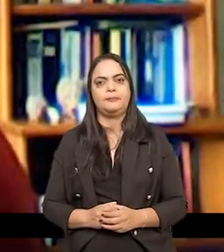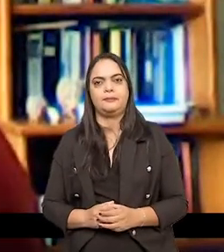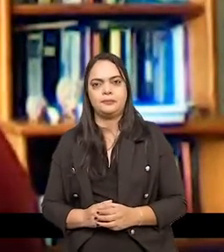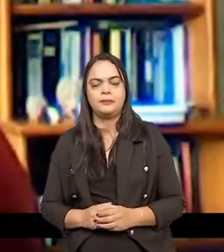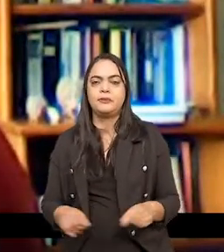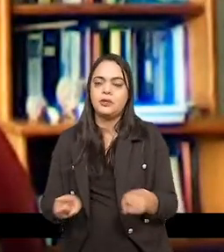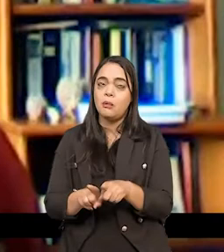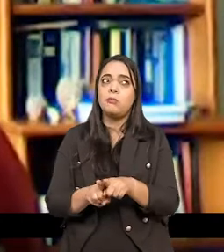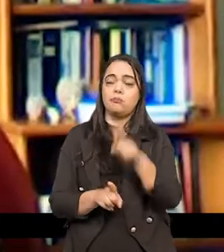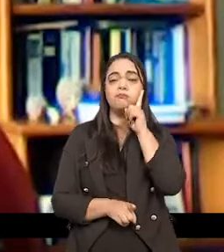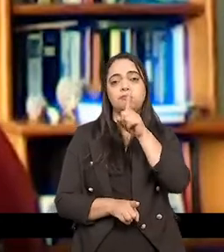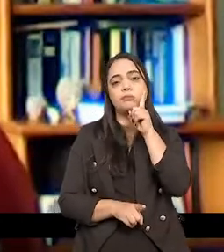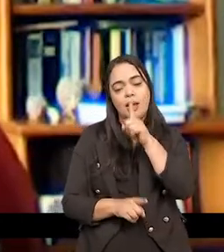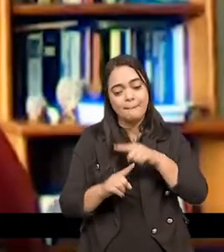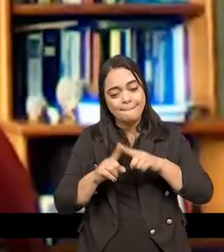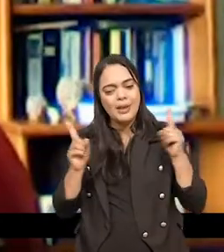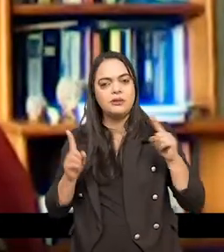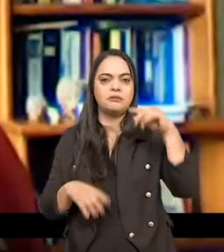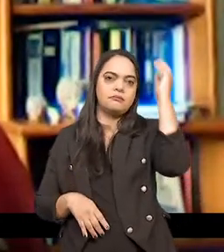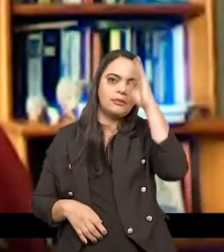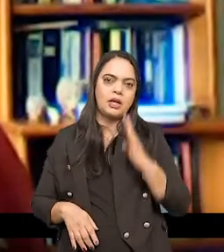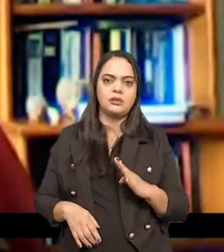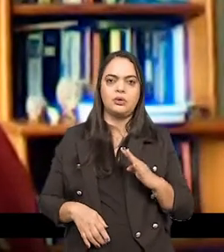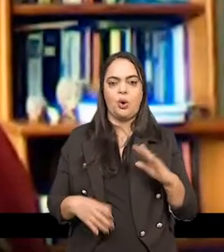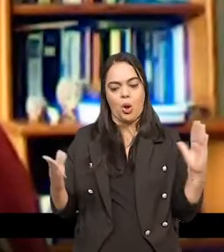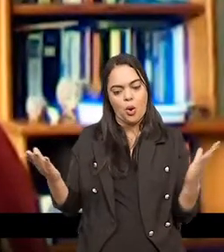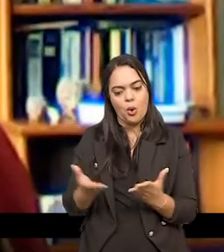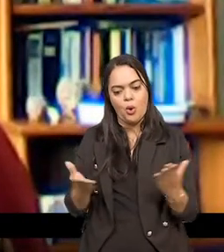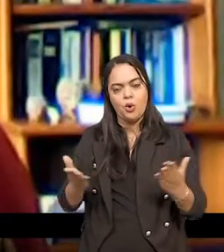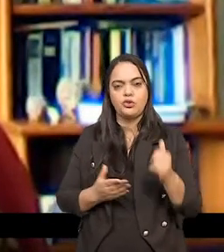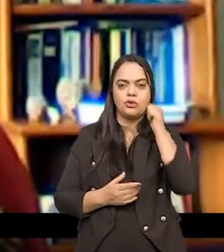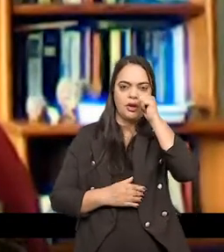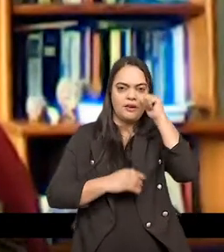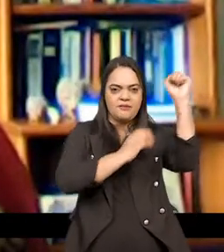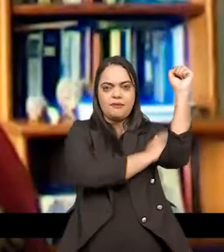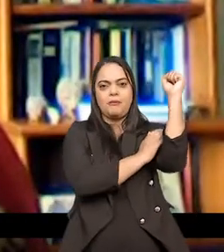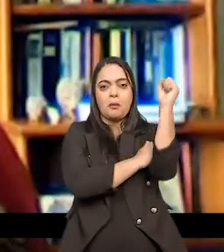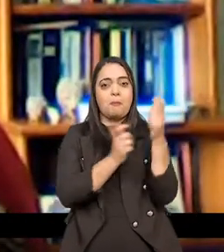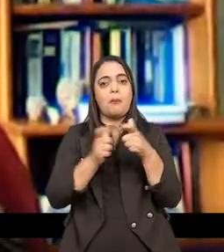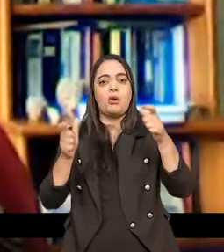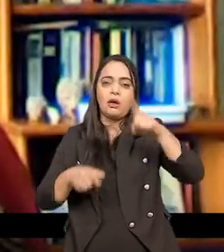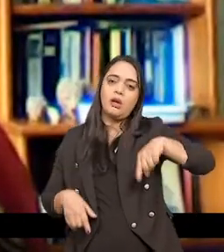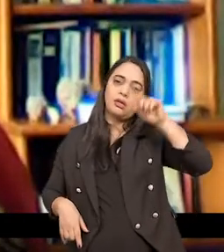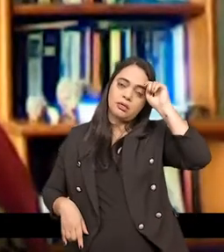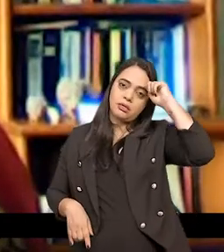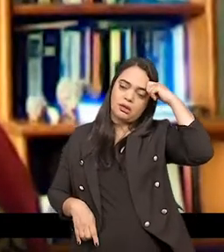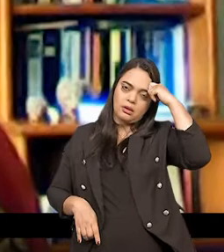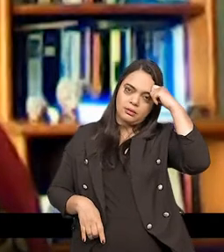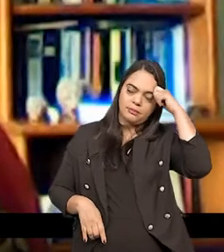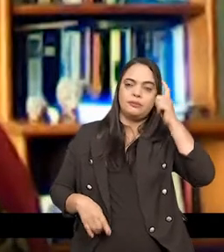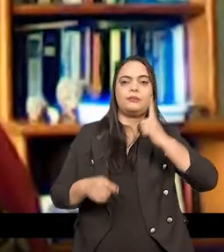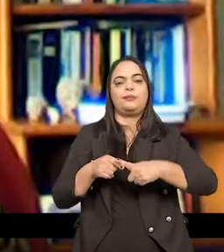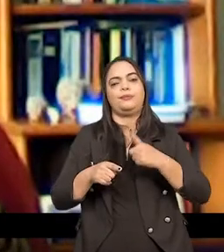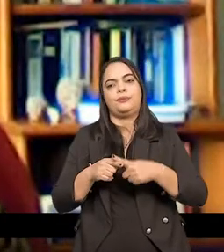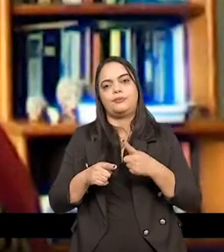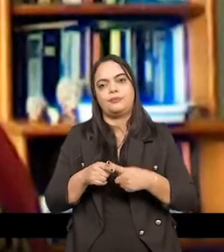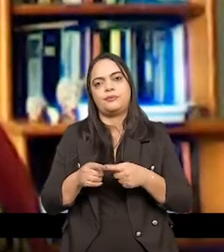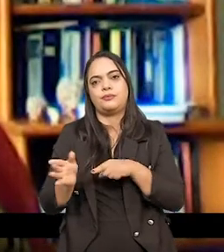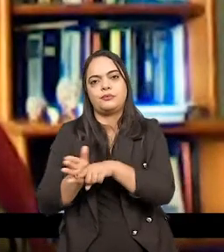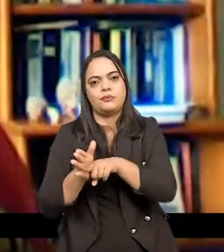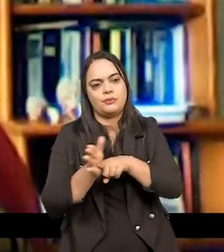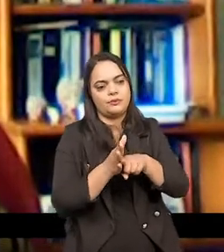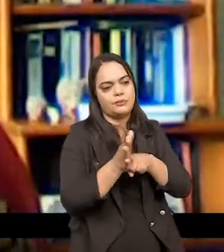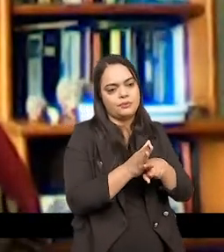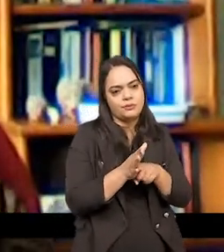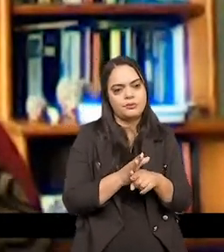mas no Brasil a maior produção hoje é do feminismo negro, porque e os estudos decoloniais